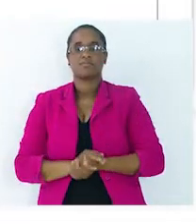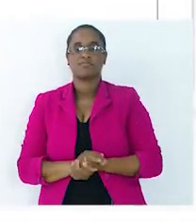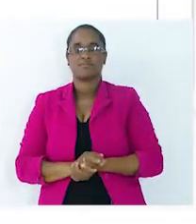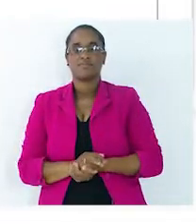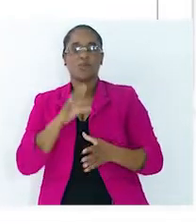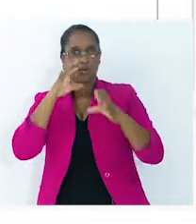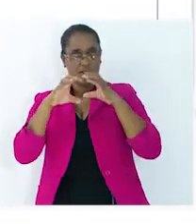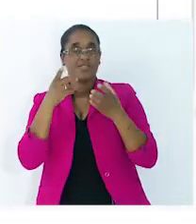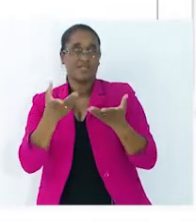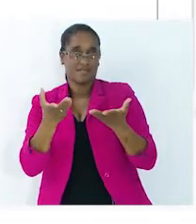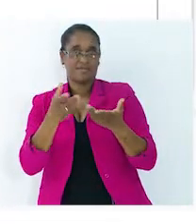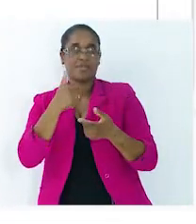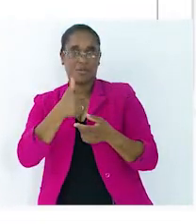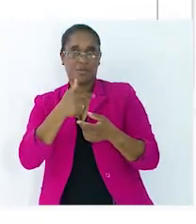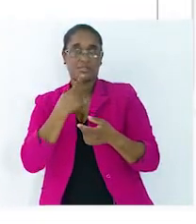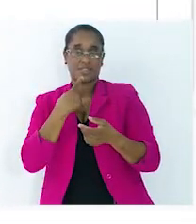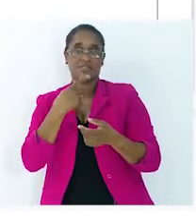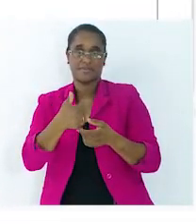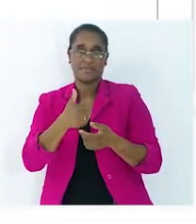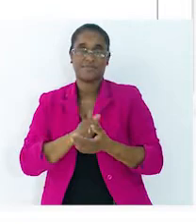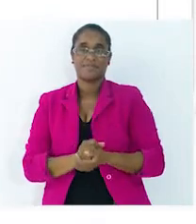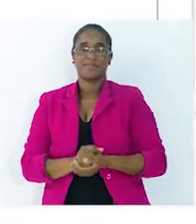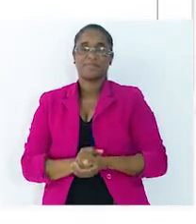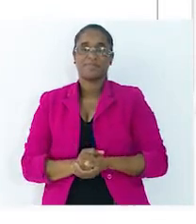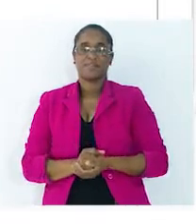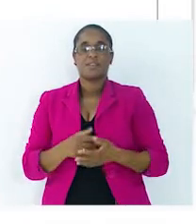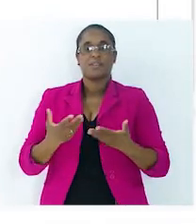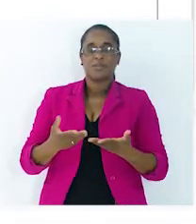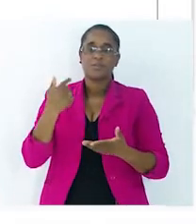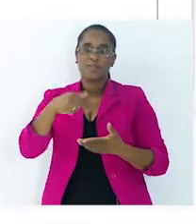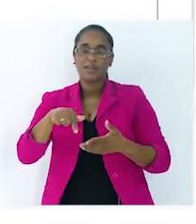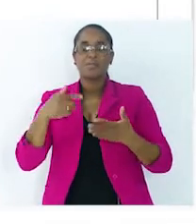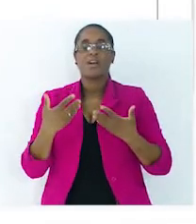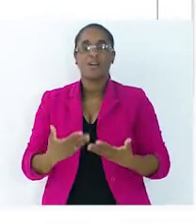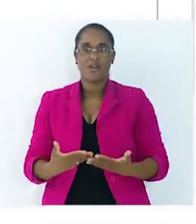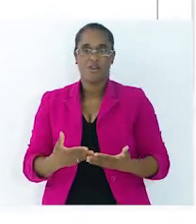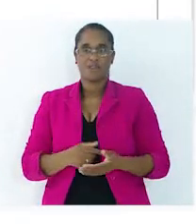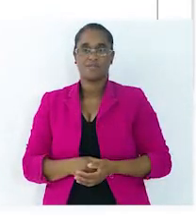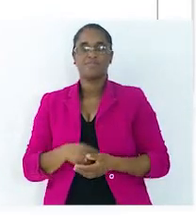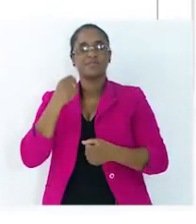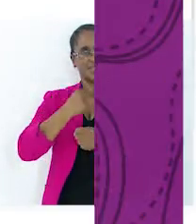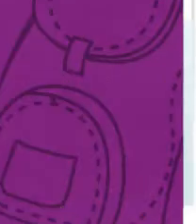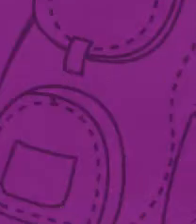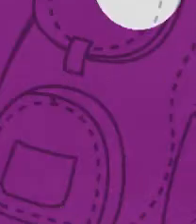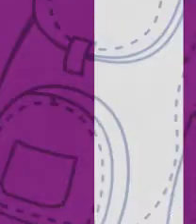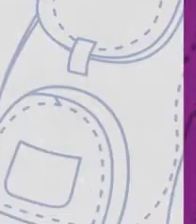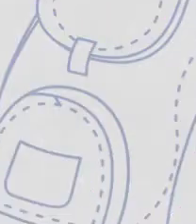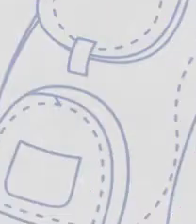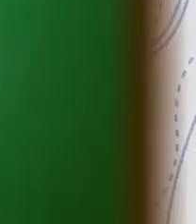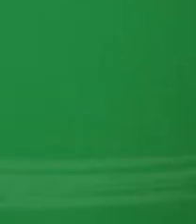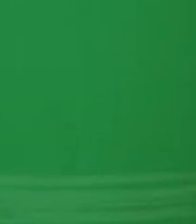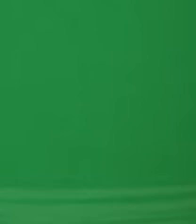Comunicação é comunicação, não é assim? Boa! Portanto, temos agora exercício.